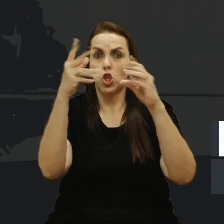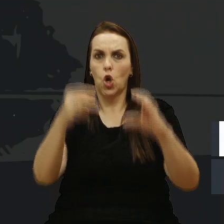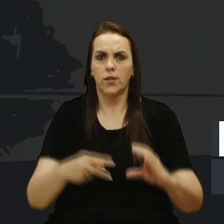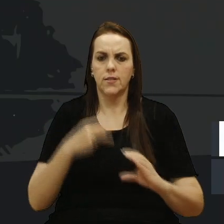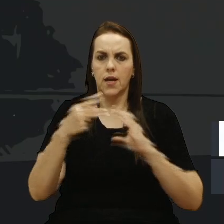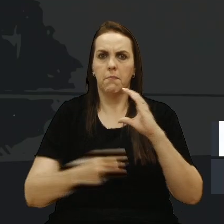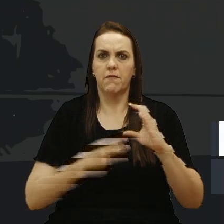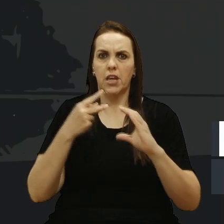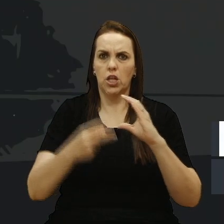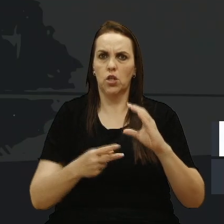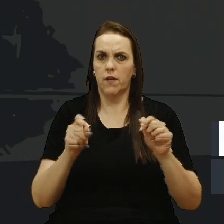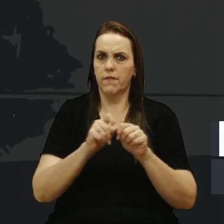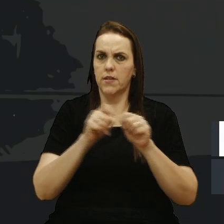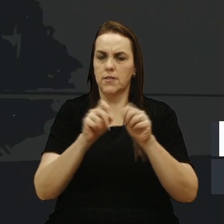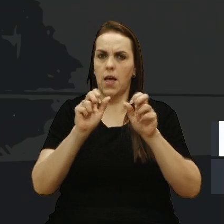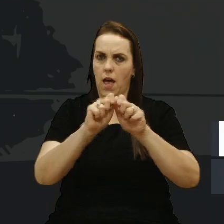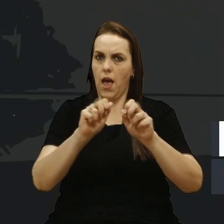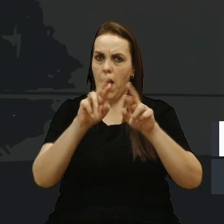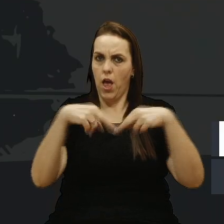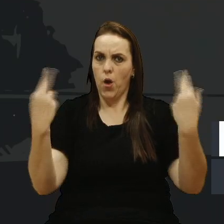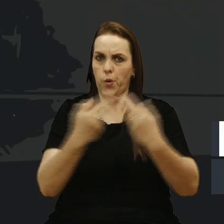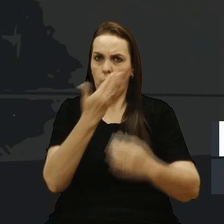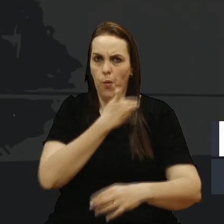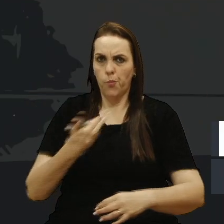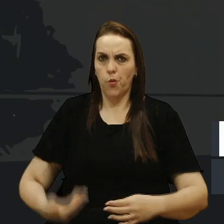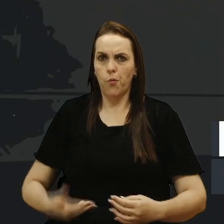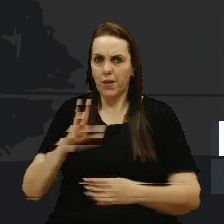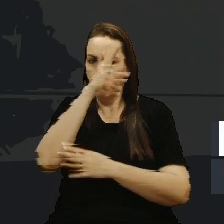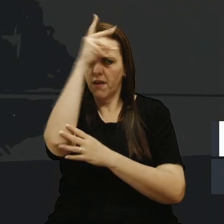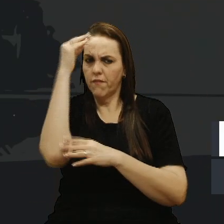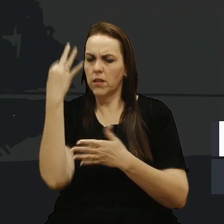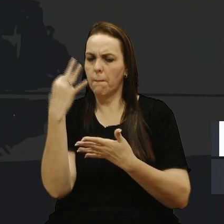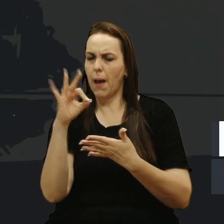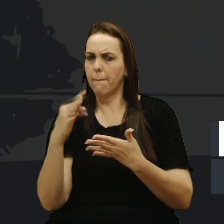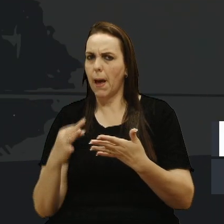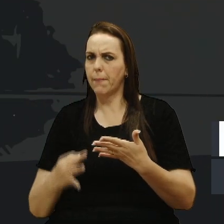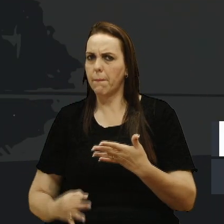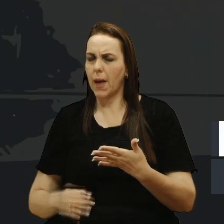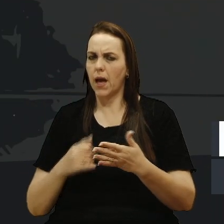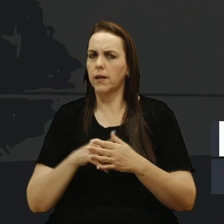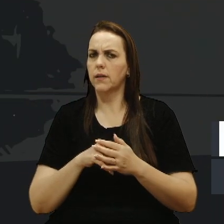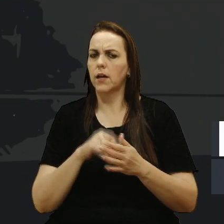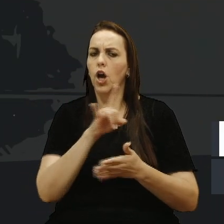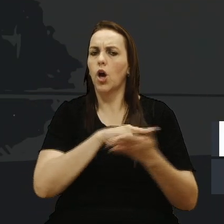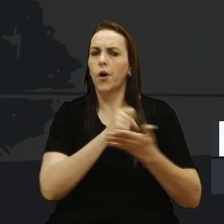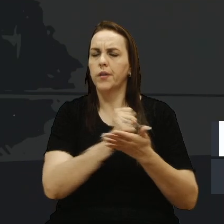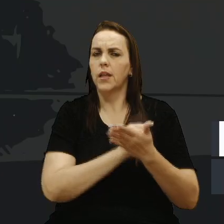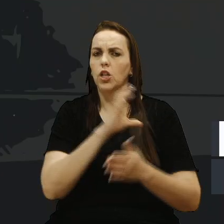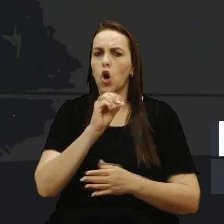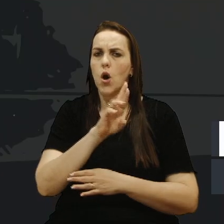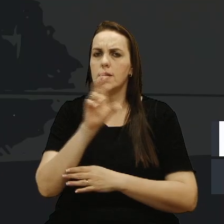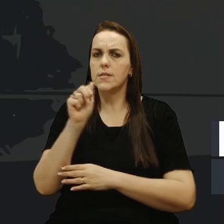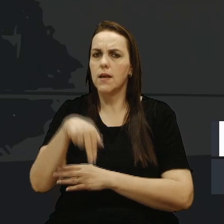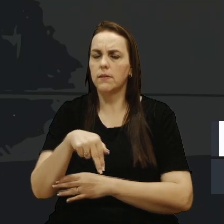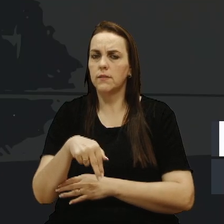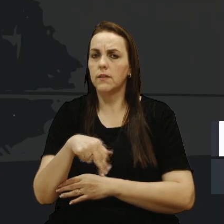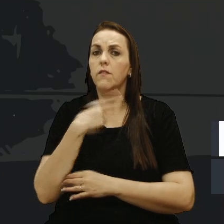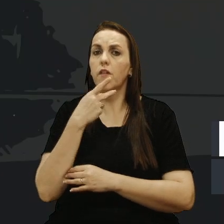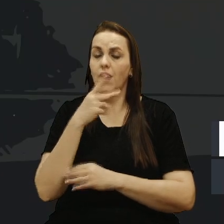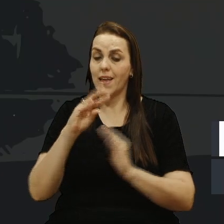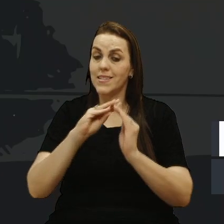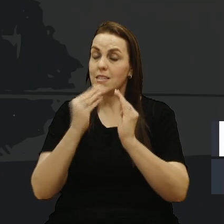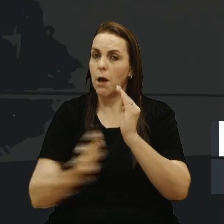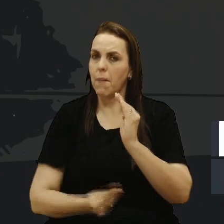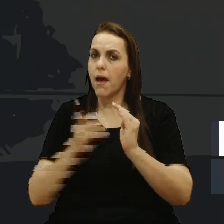vereadores estarem fazendo audiências públicas e os prefeitos revendo os contratos com a Corsã. Eu volto a falar, o SAMAI é exemplo. Tem que